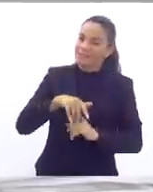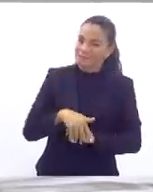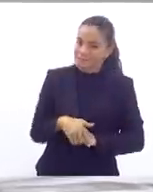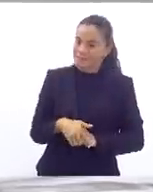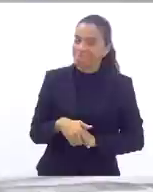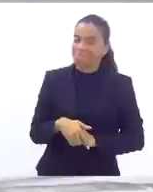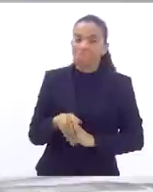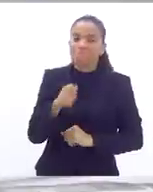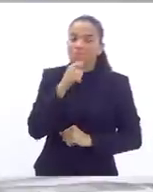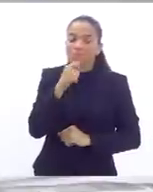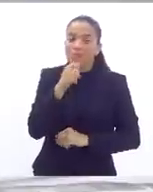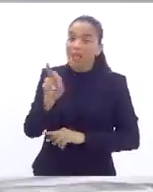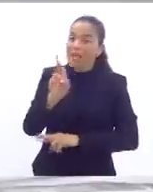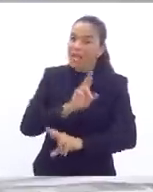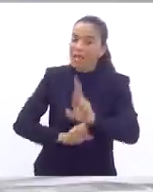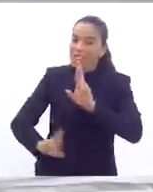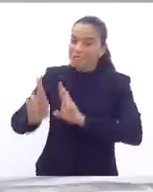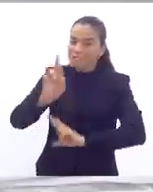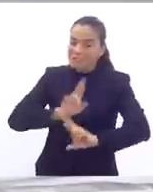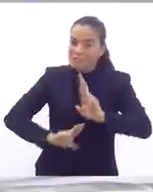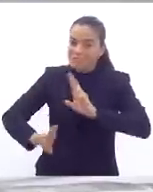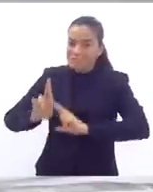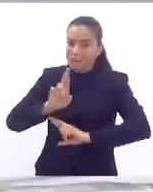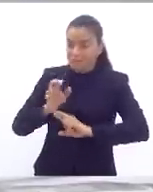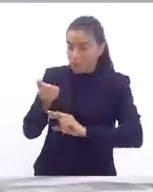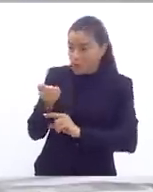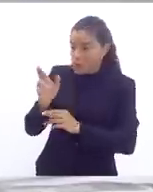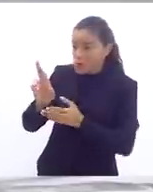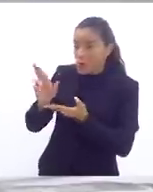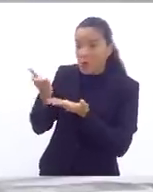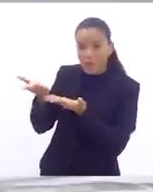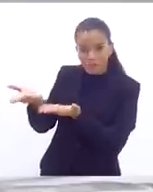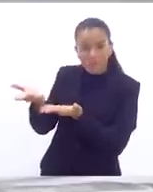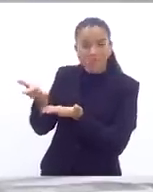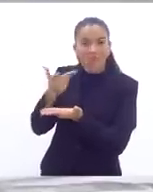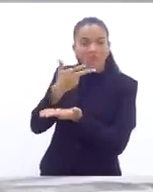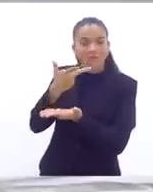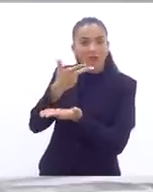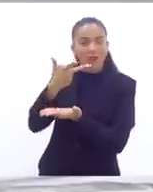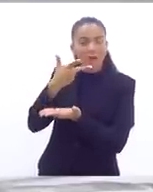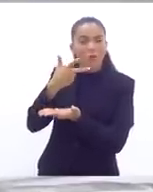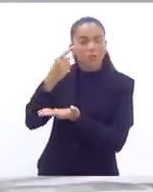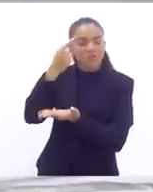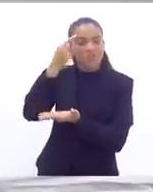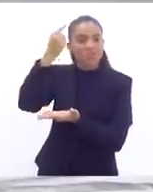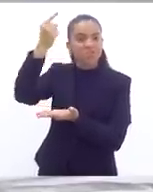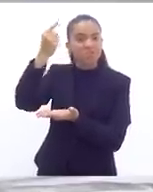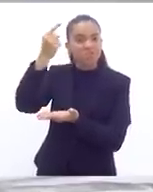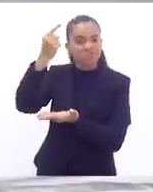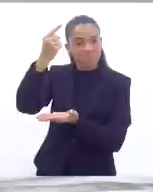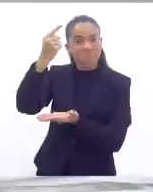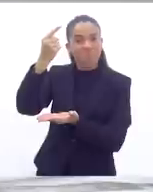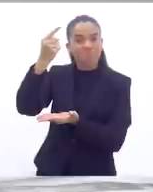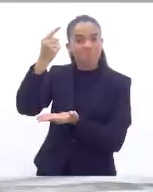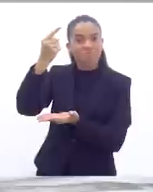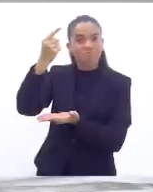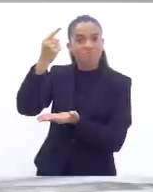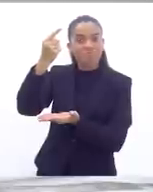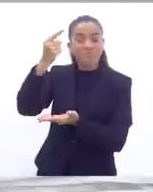tá sem a resposta o senhor mesmo acabou de levantar hipótese que